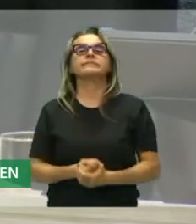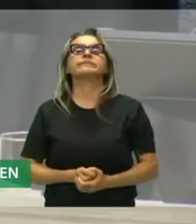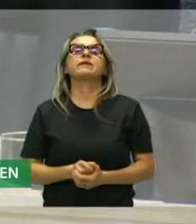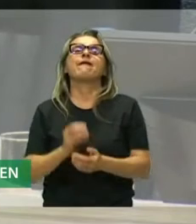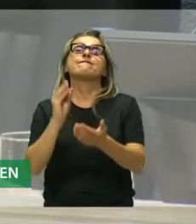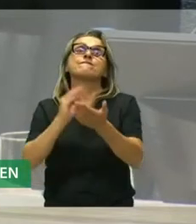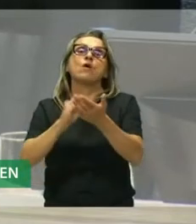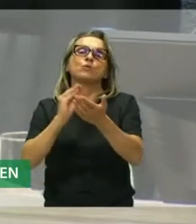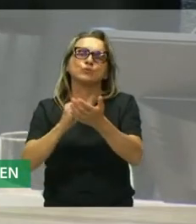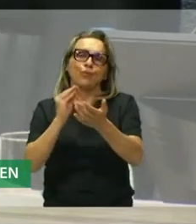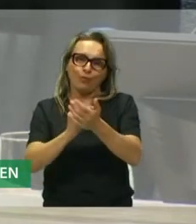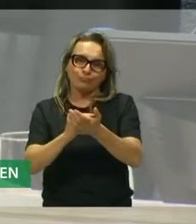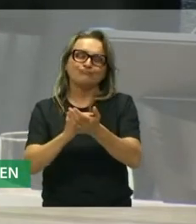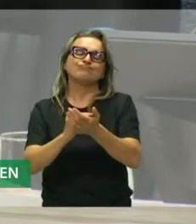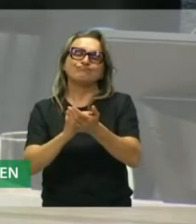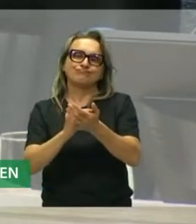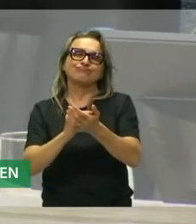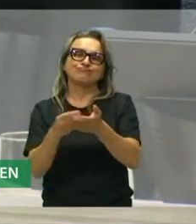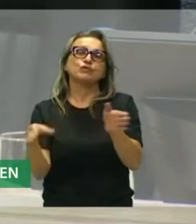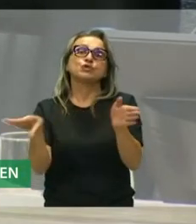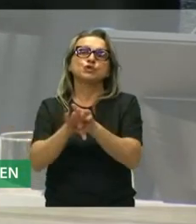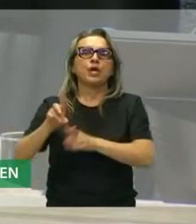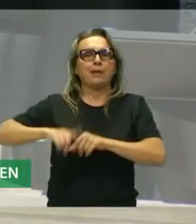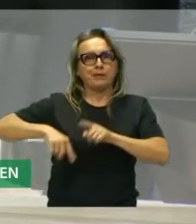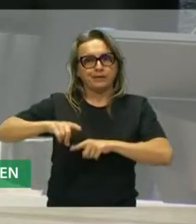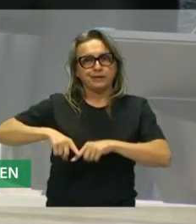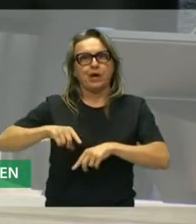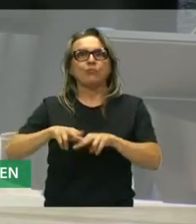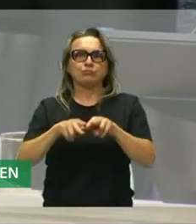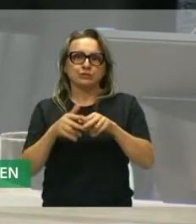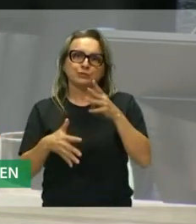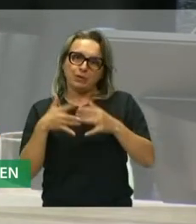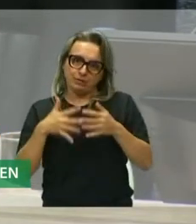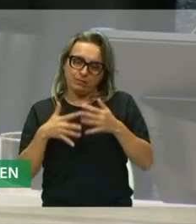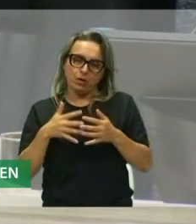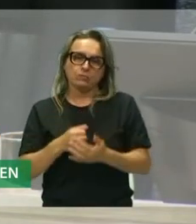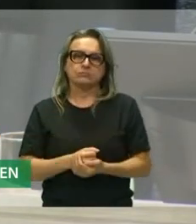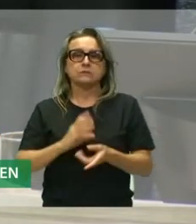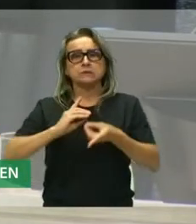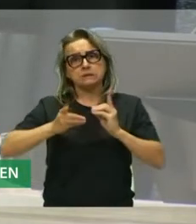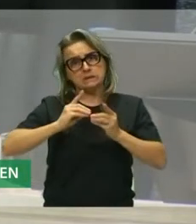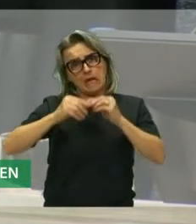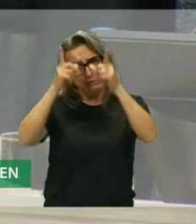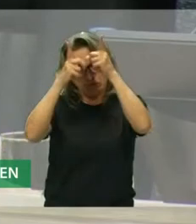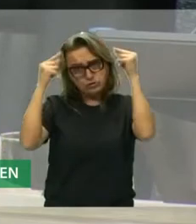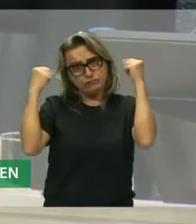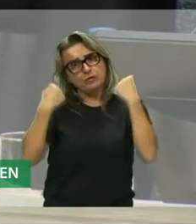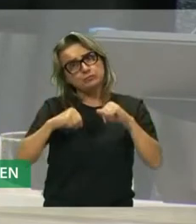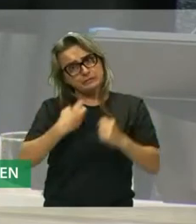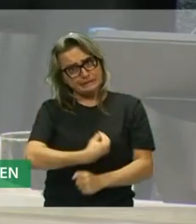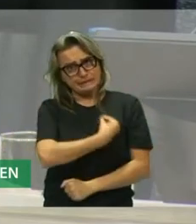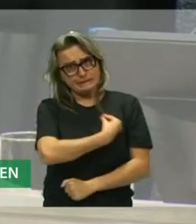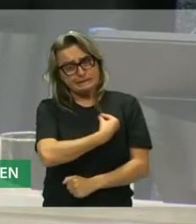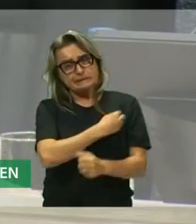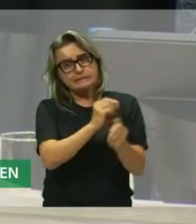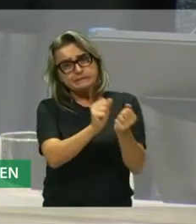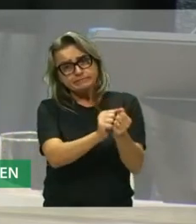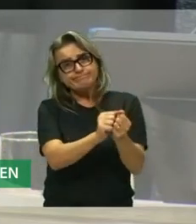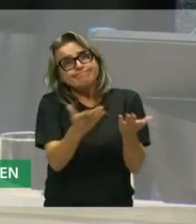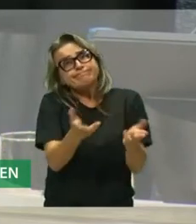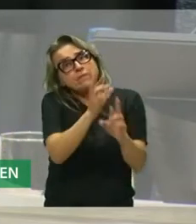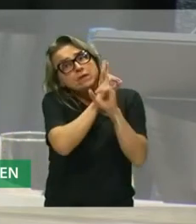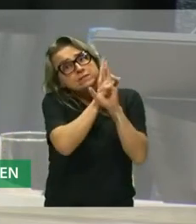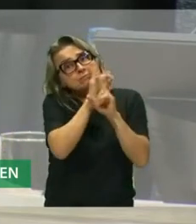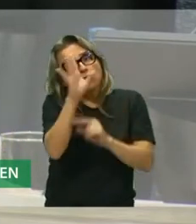pouco. A questão de técnico de enfermagem era para estar ali presente, né? E esperamos que da próxima vez que você